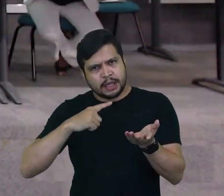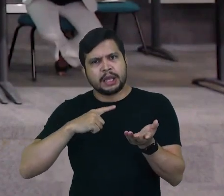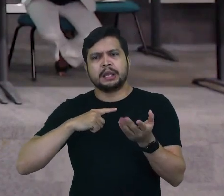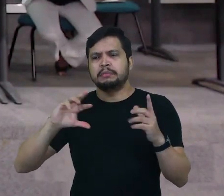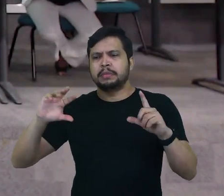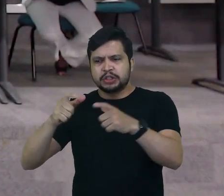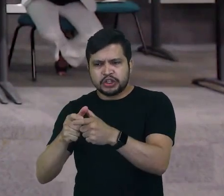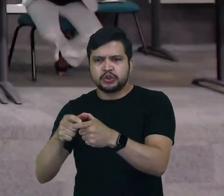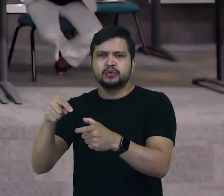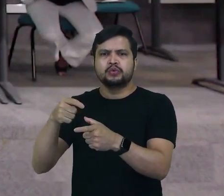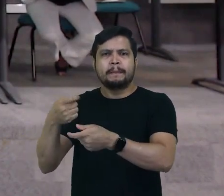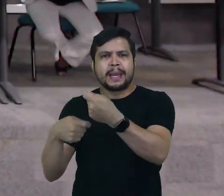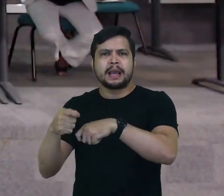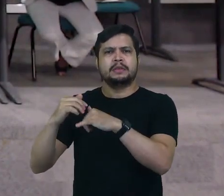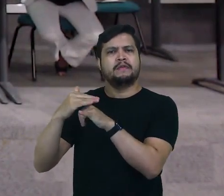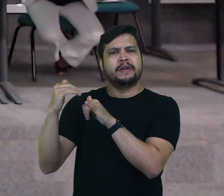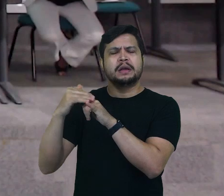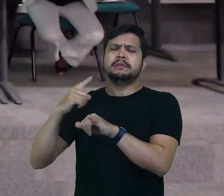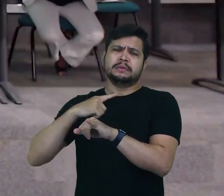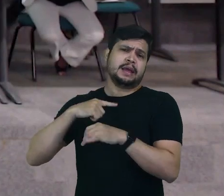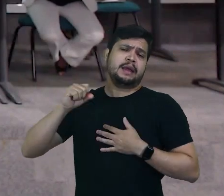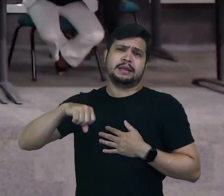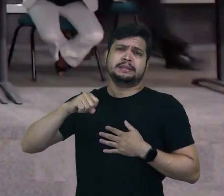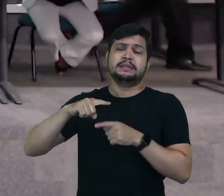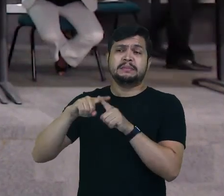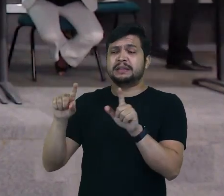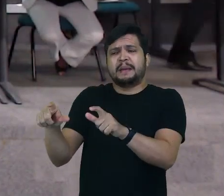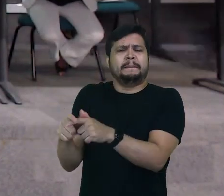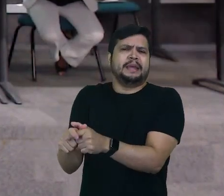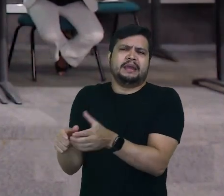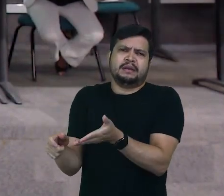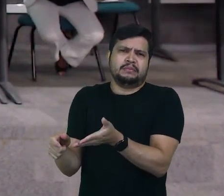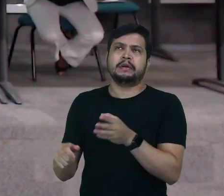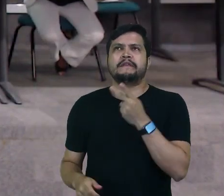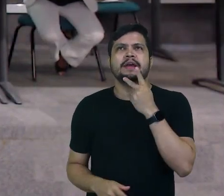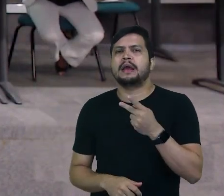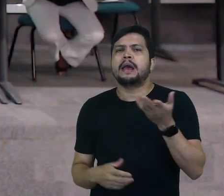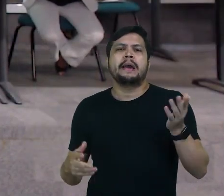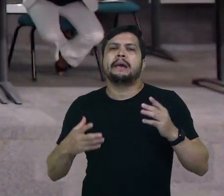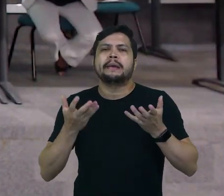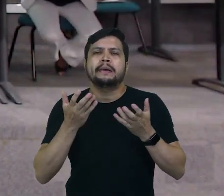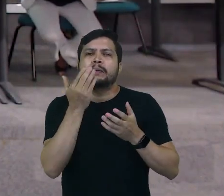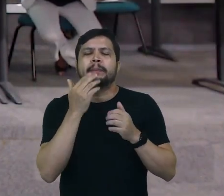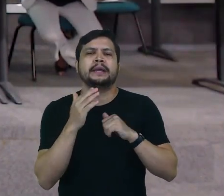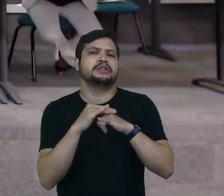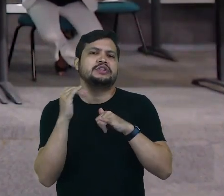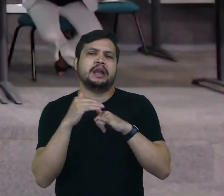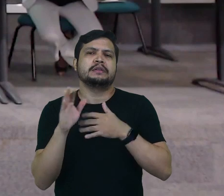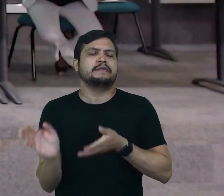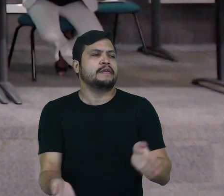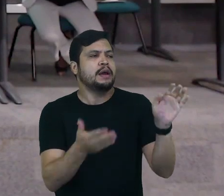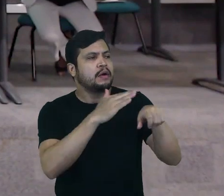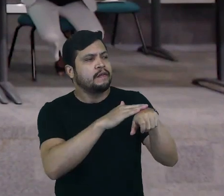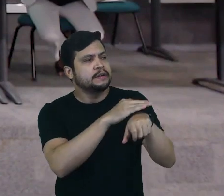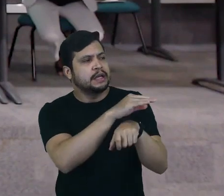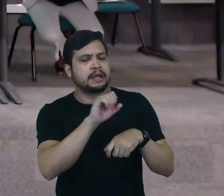mercado, tem esse nicho? Tem, pessoal, mas assim, é um nicho. Não vou dizer para você que eu quero fazer dieta vegana.